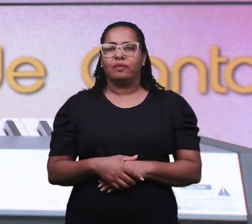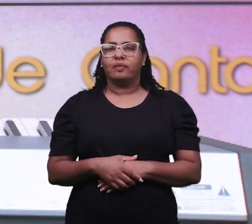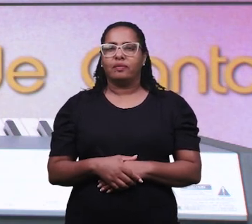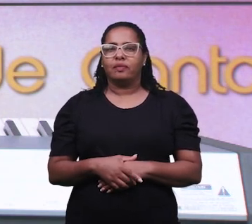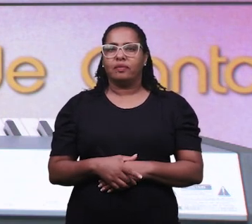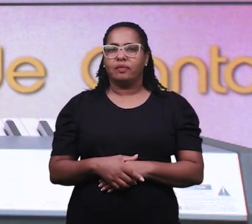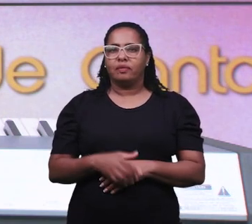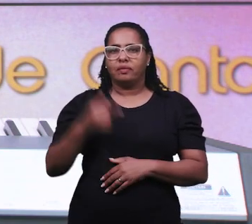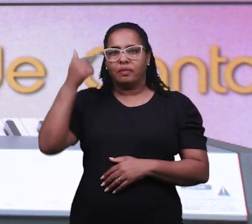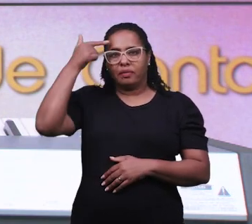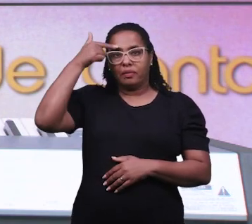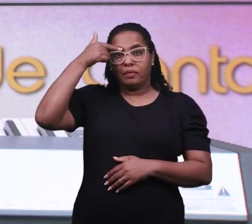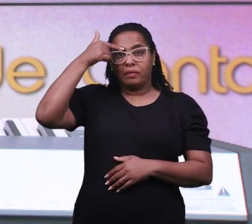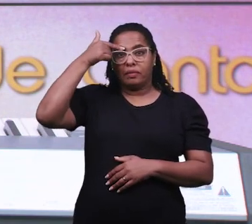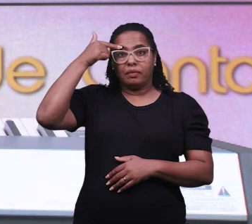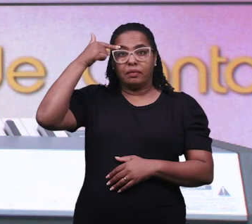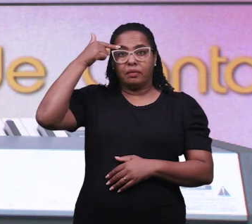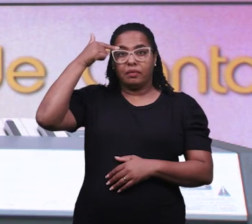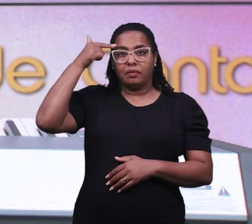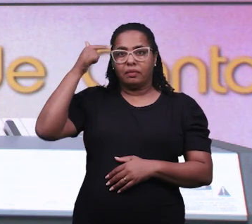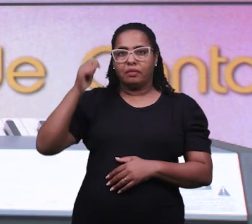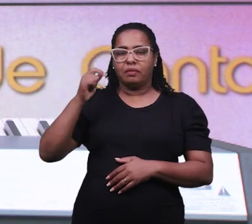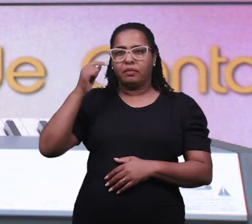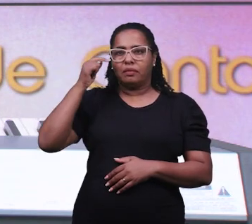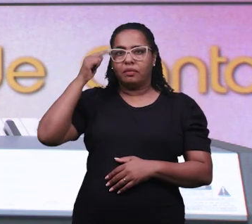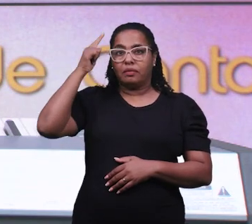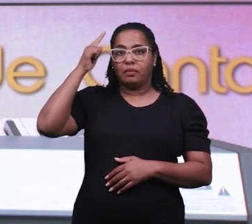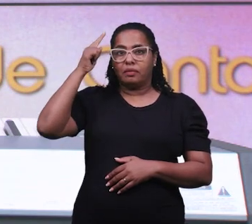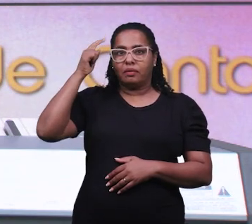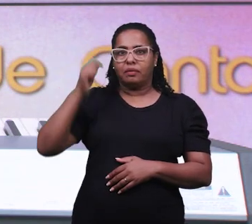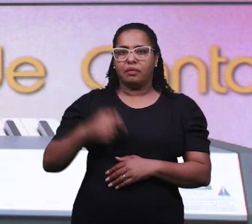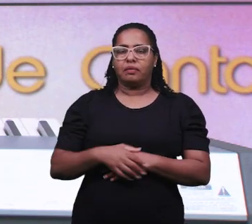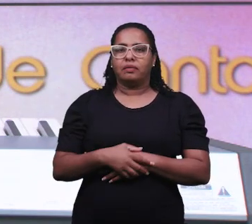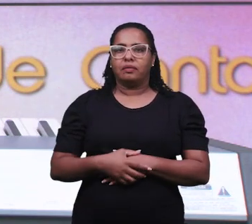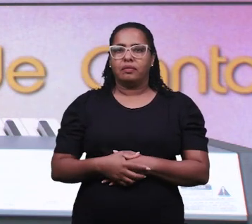Agora só as sobrancelhas, os olhos.